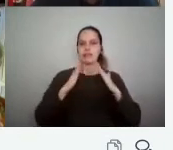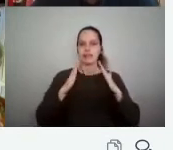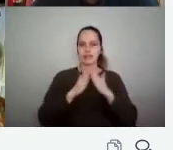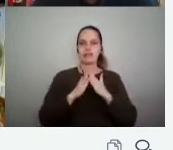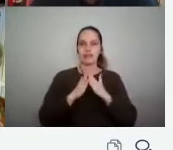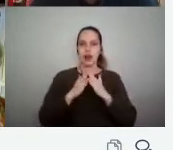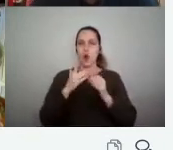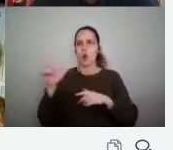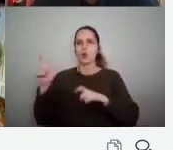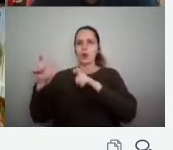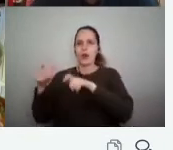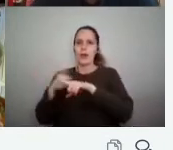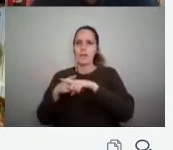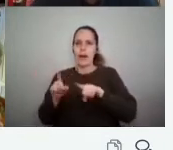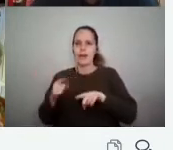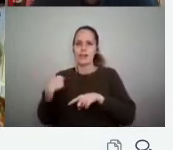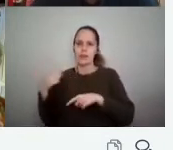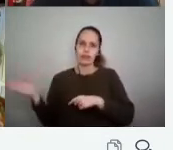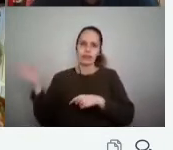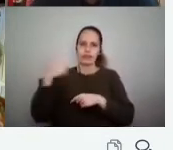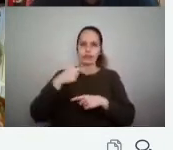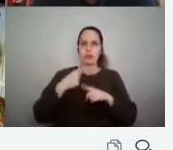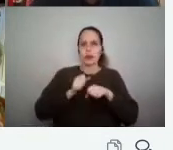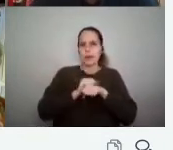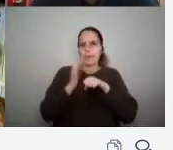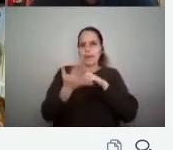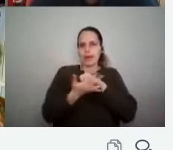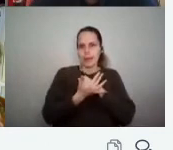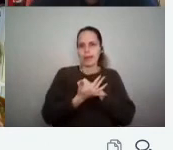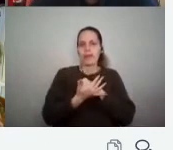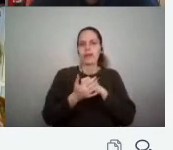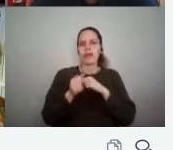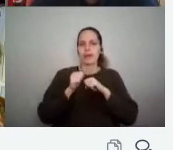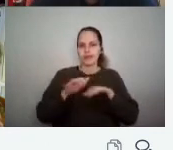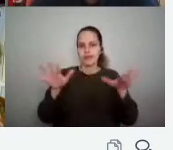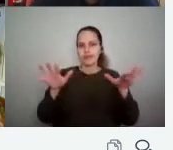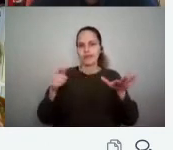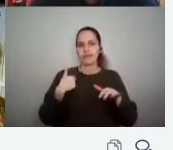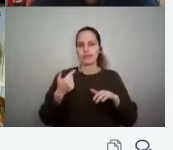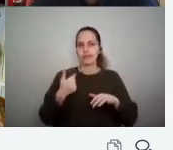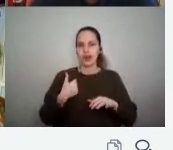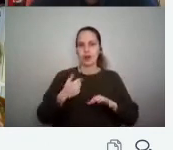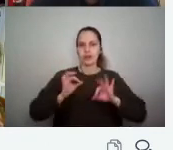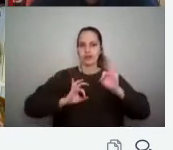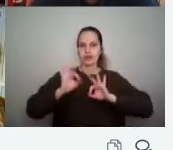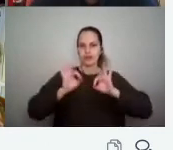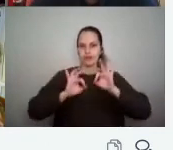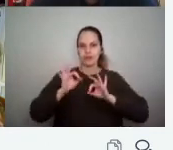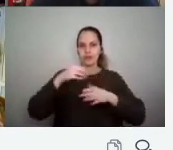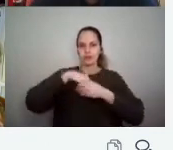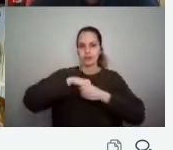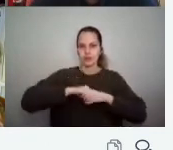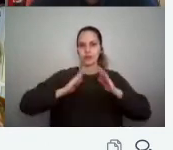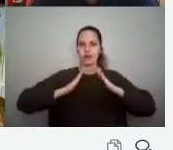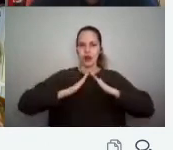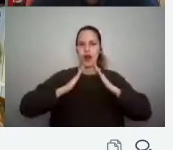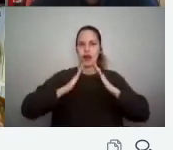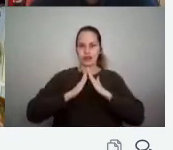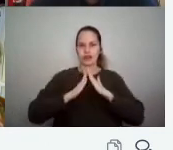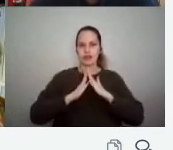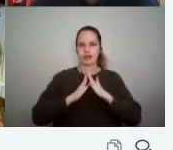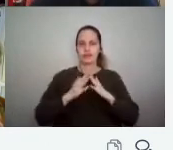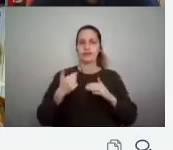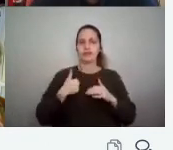ele aqui, porque o meu diálogo vai partir do princípio de uma reflexão sobre a minha prática,